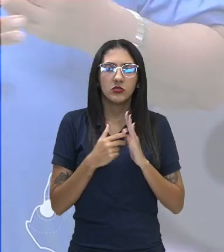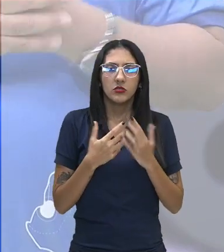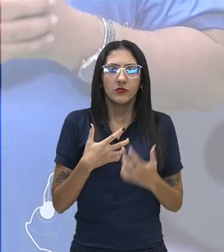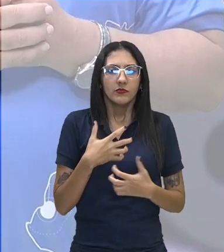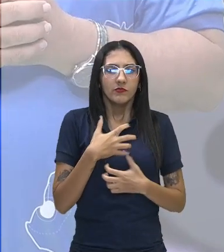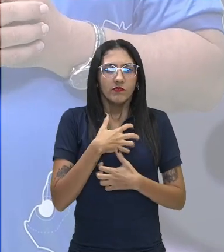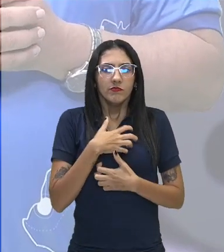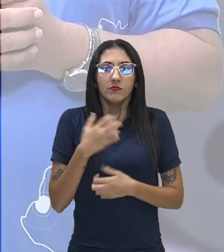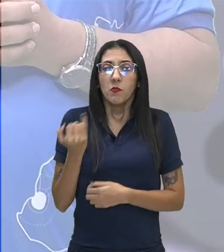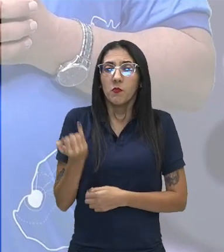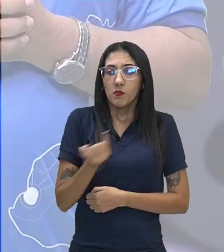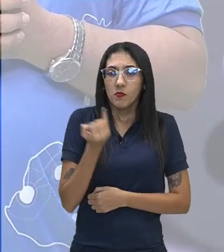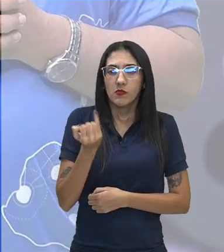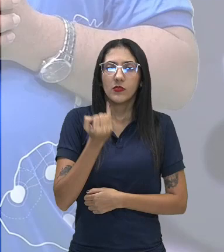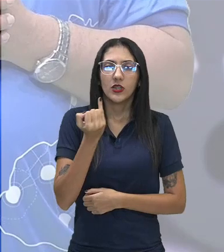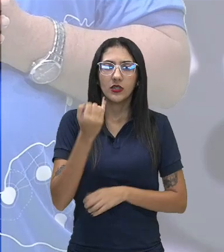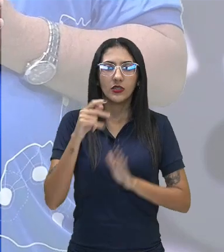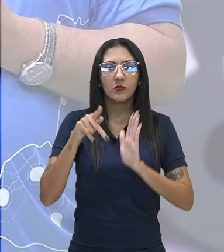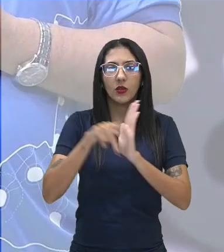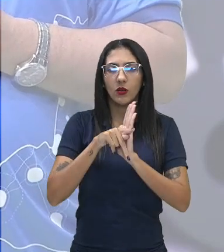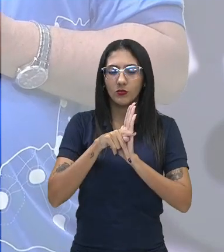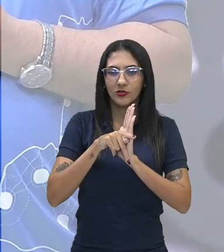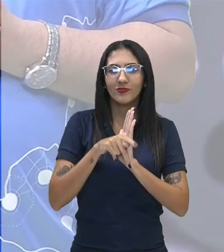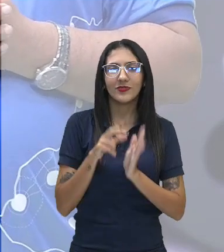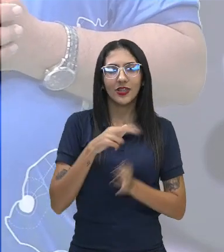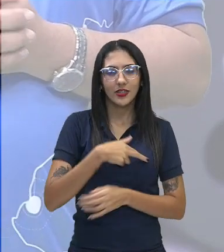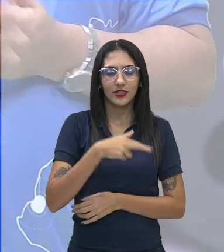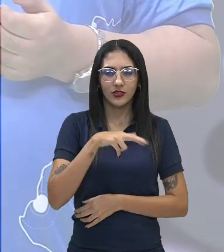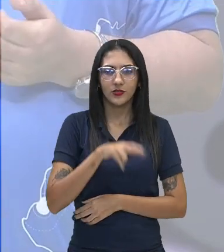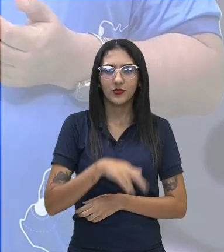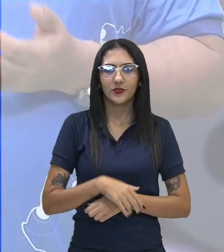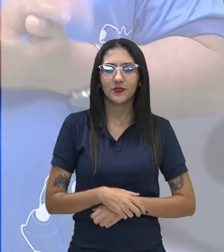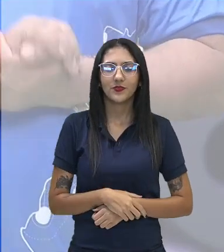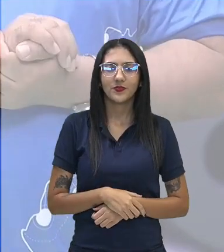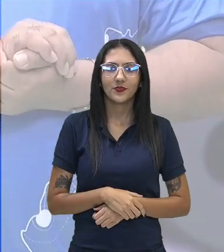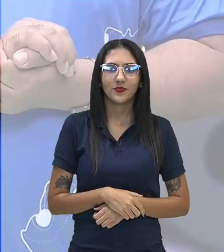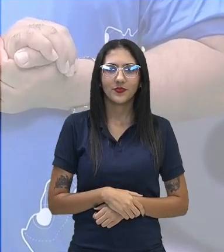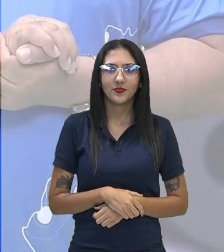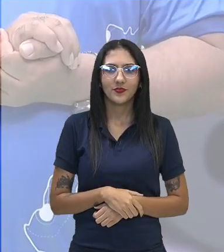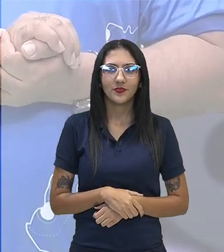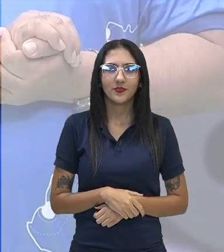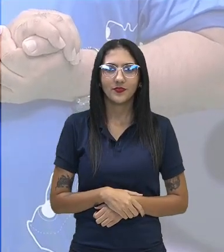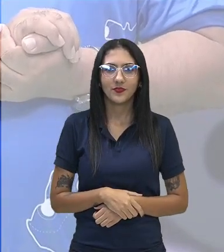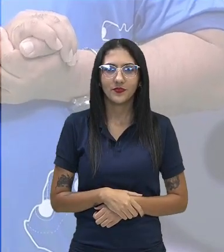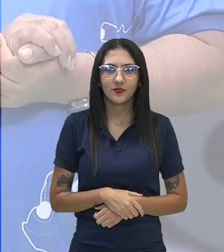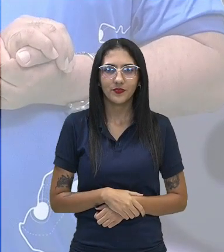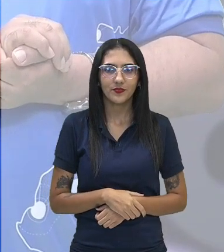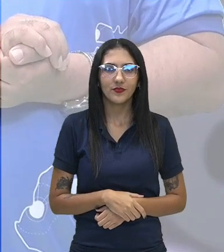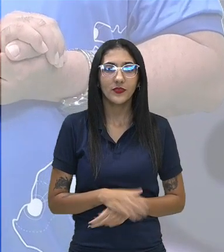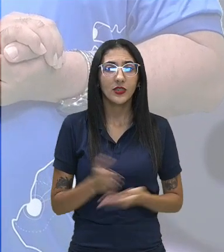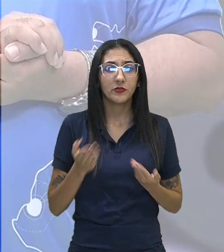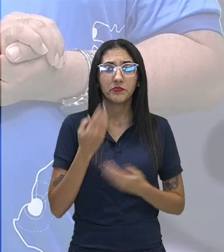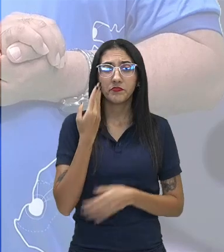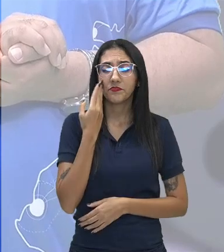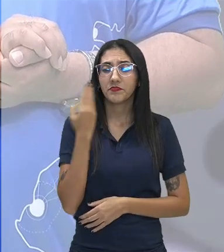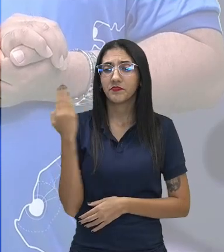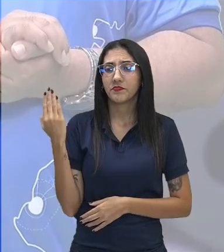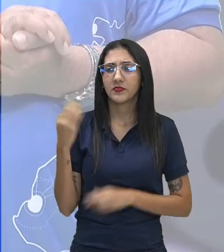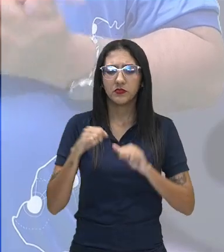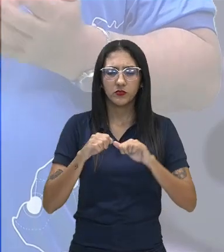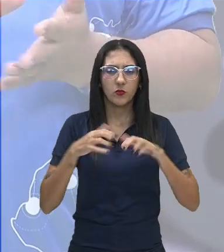essencialmente relacionado com a religião. Vamos ver aí então os ritos. O que seriam os